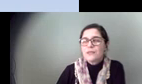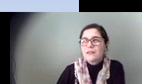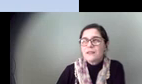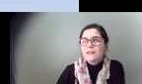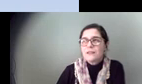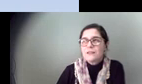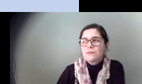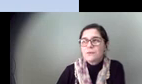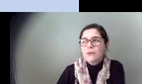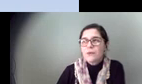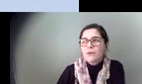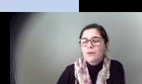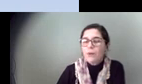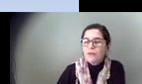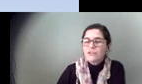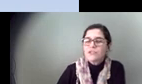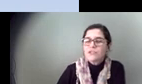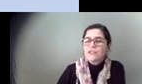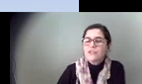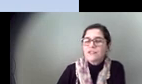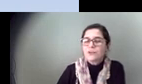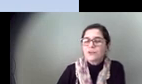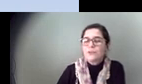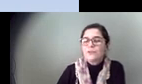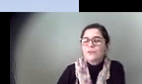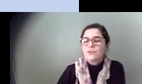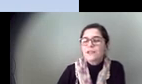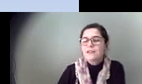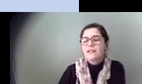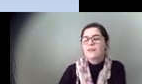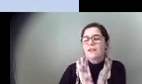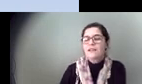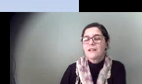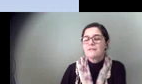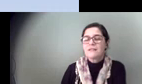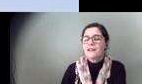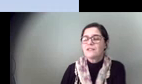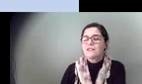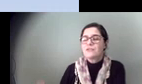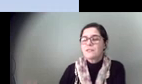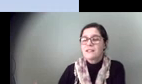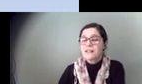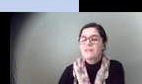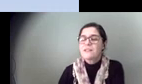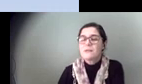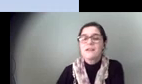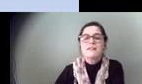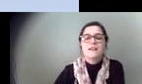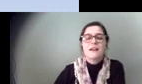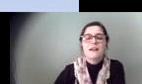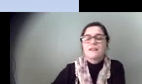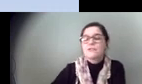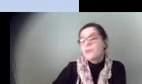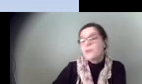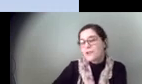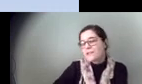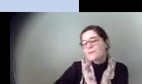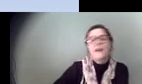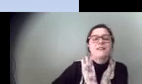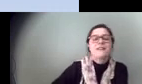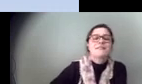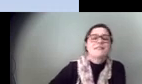isso é até mesmo é o que move a gente, né? Se o aluno ficar estagnado lá, não dá. A gente precisa cada vez mais de